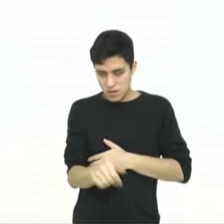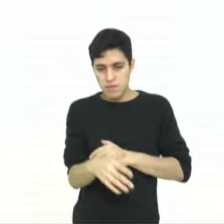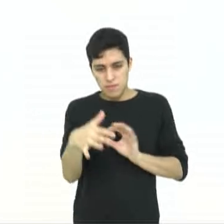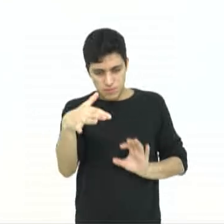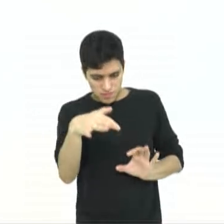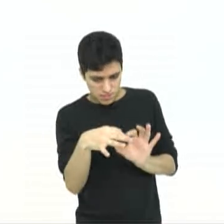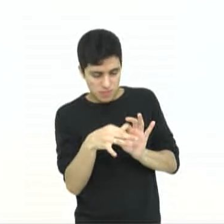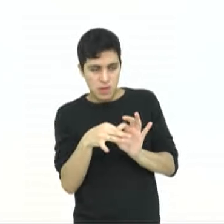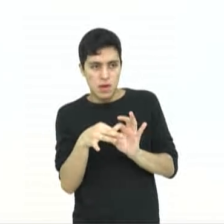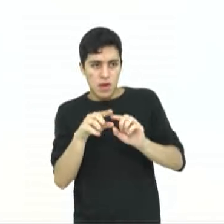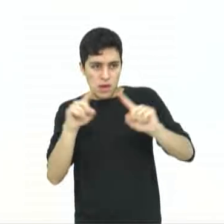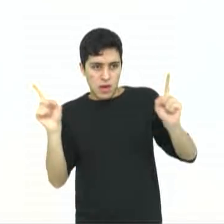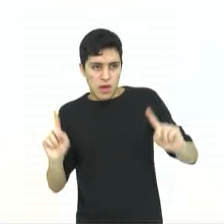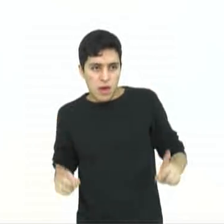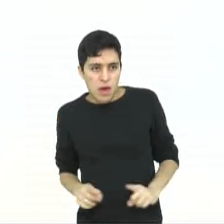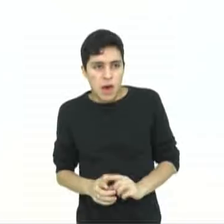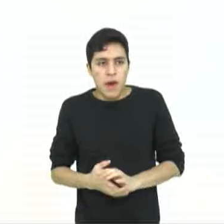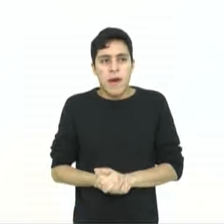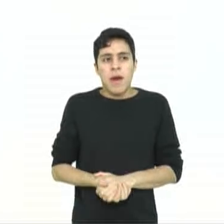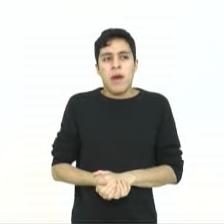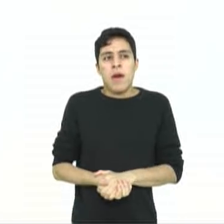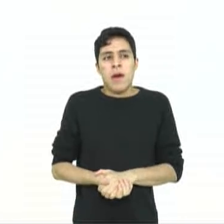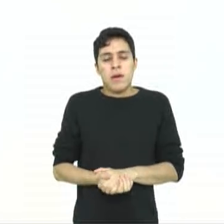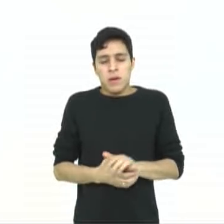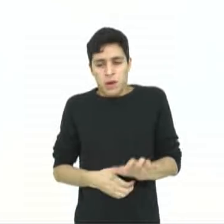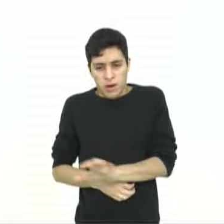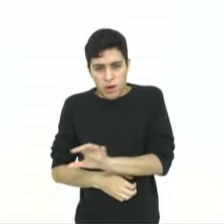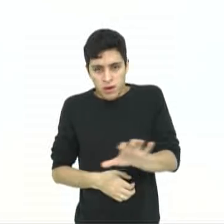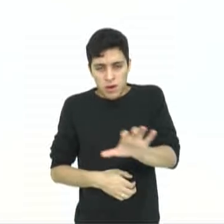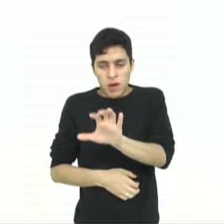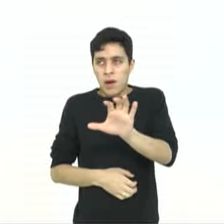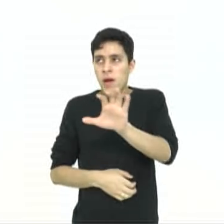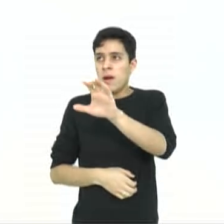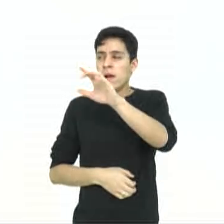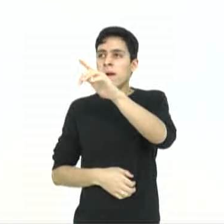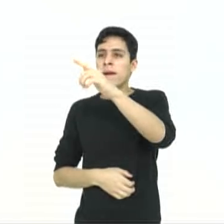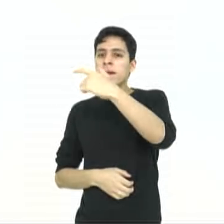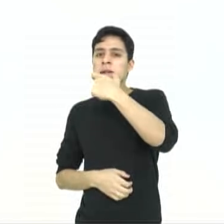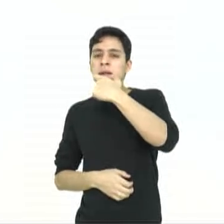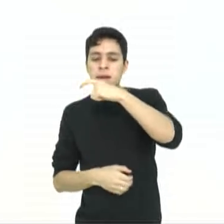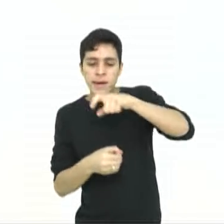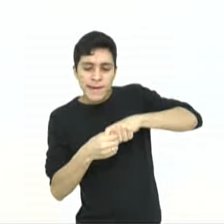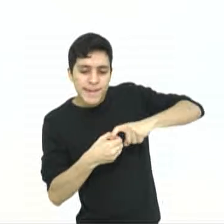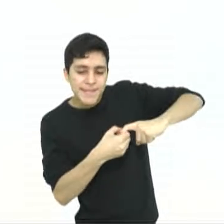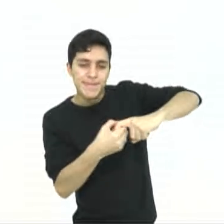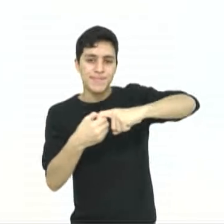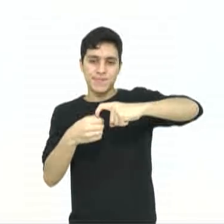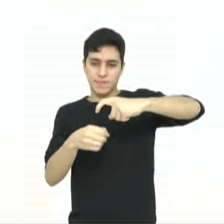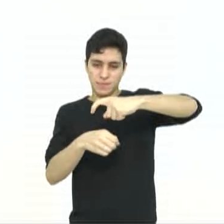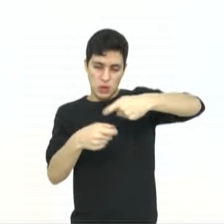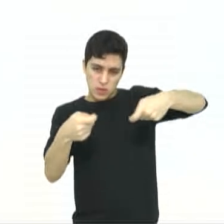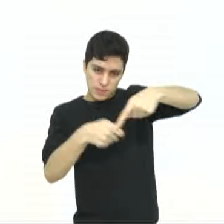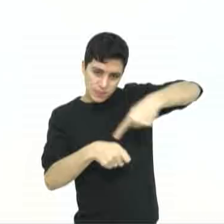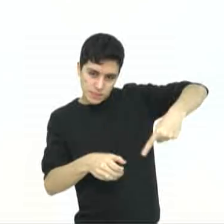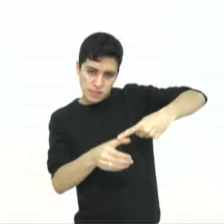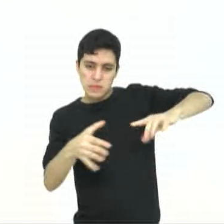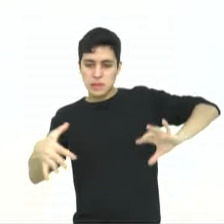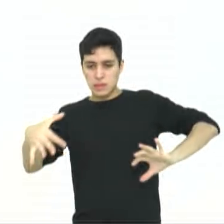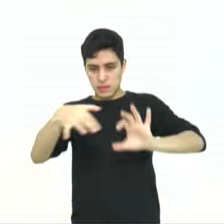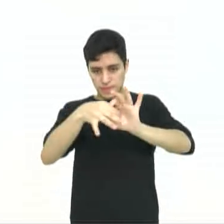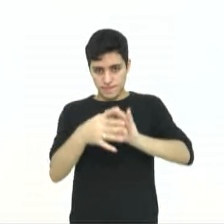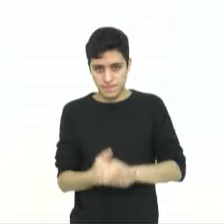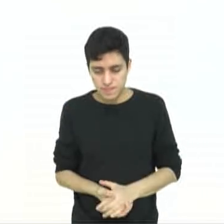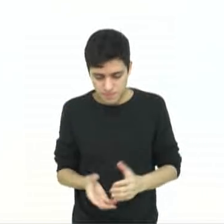o Transvaal, o Estado Livre de Orange e as colônias britânicas do Cabo e de Natal. Então aqui mostra como